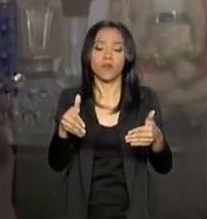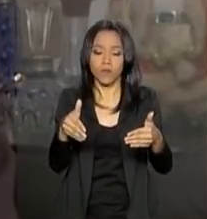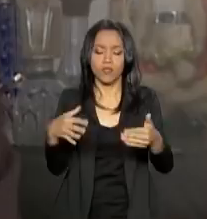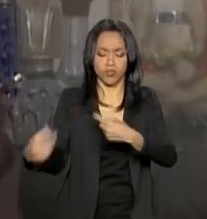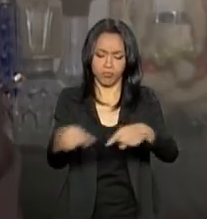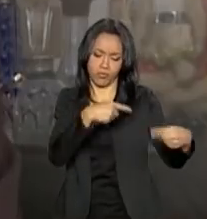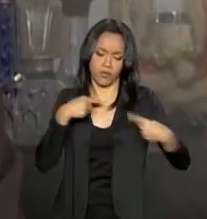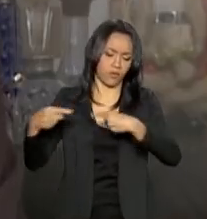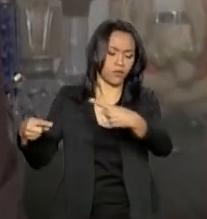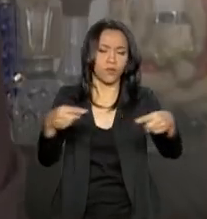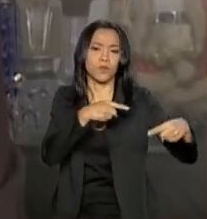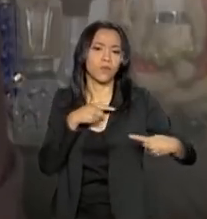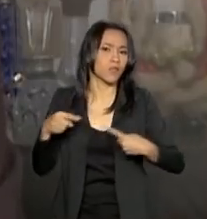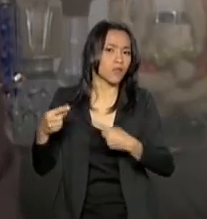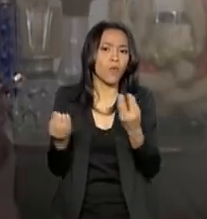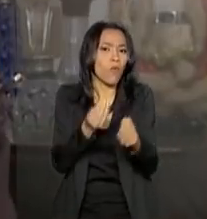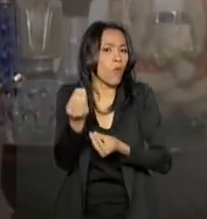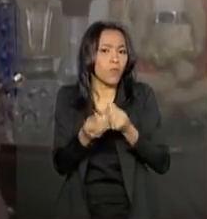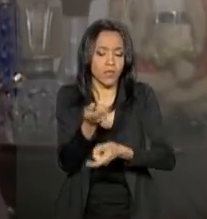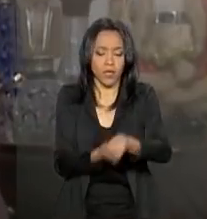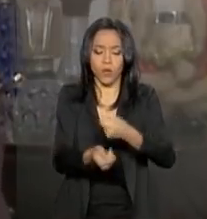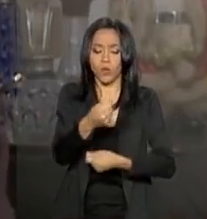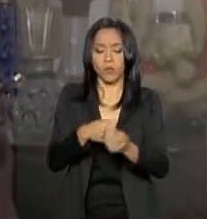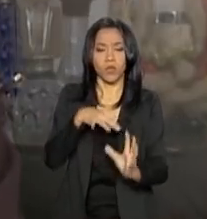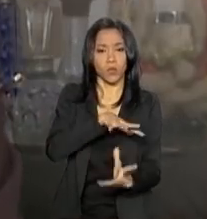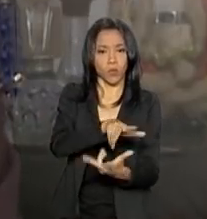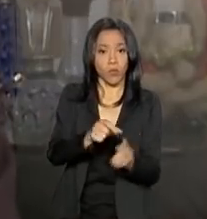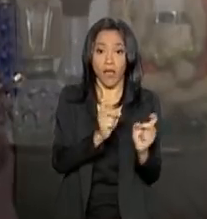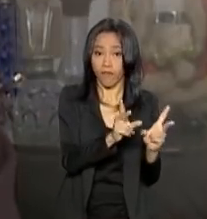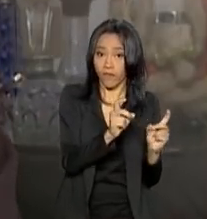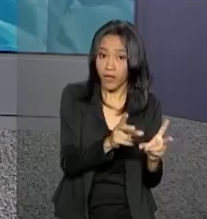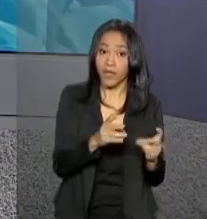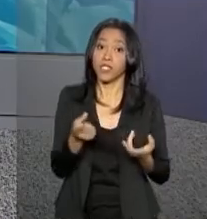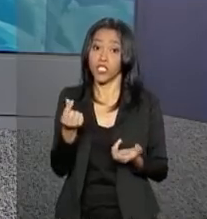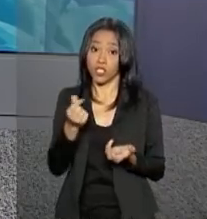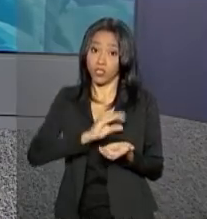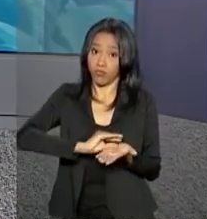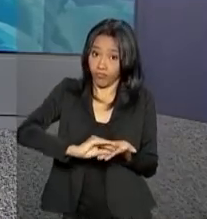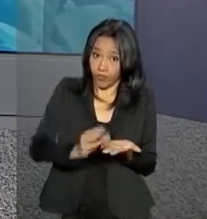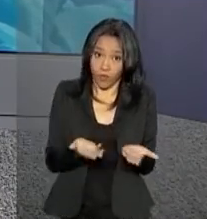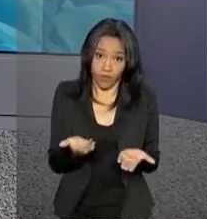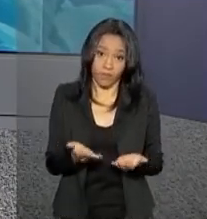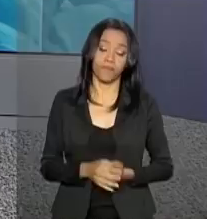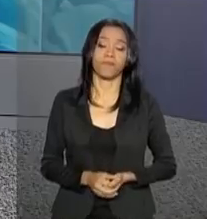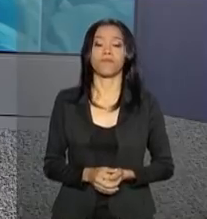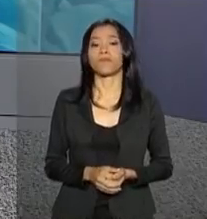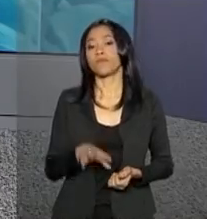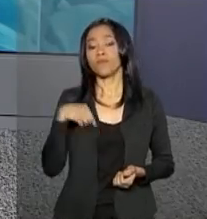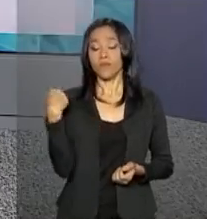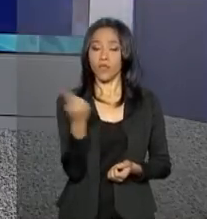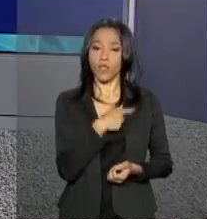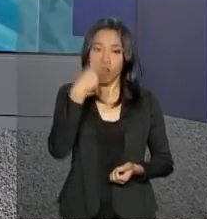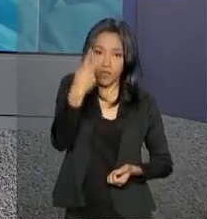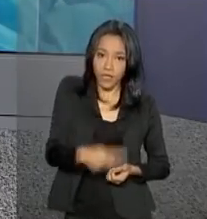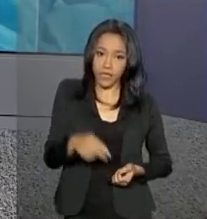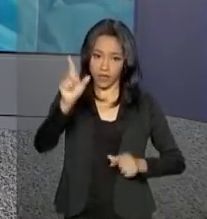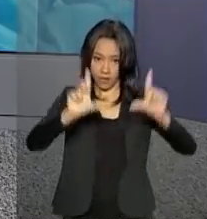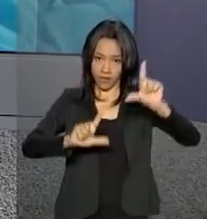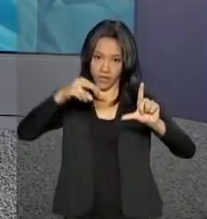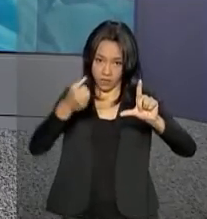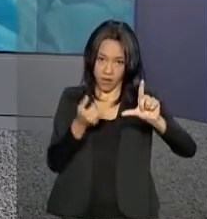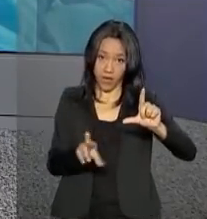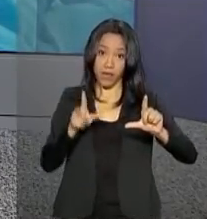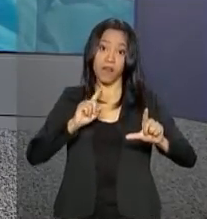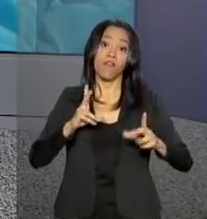discussão sobre o andamento da economia mundial Comércio e fluxo de capitais e nós aqui na TVN BR também vamos ficar